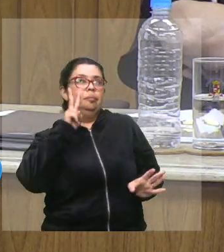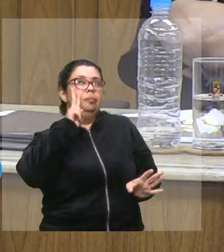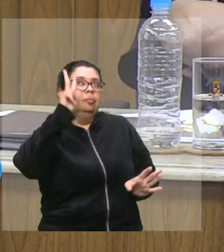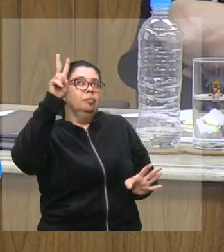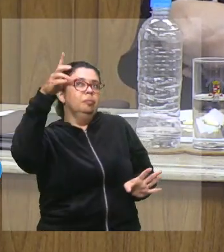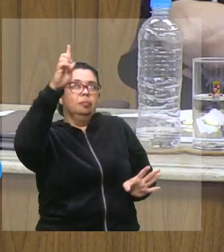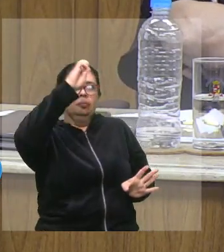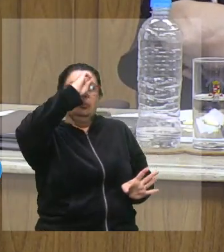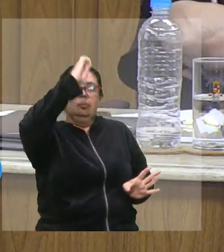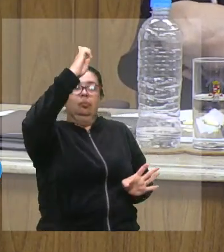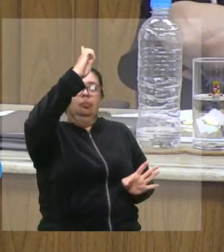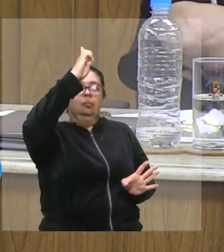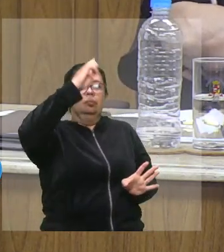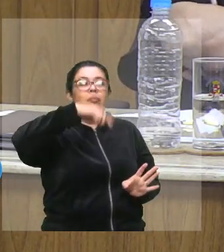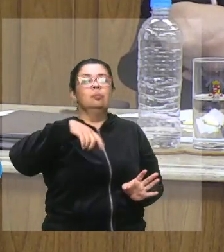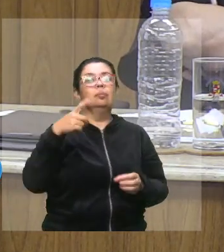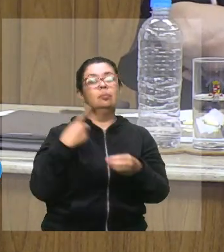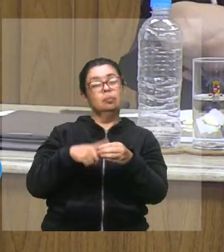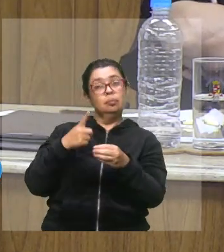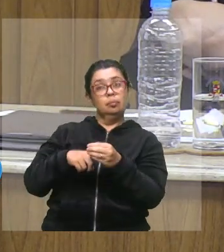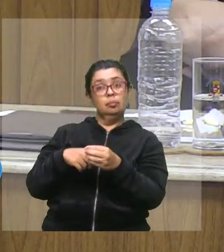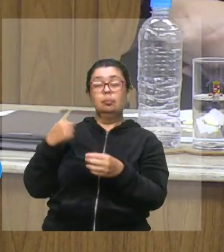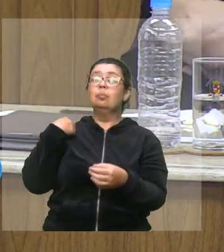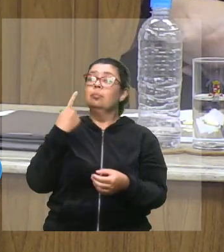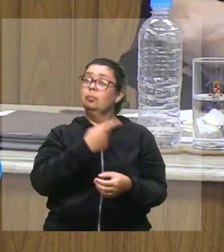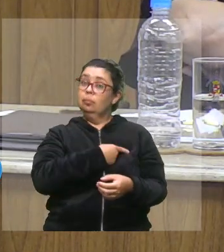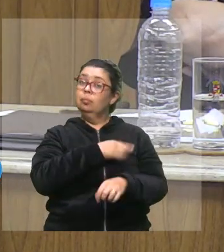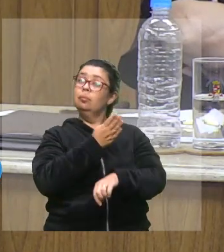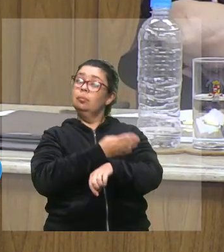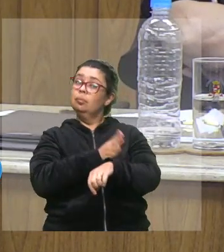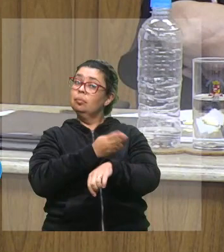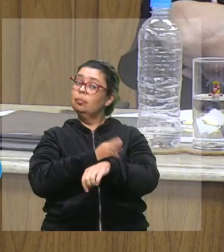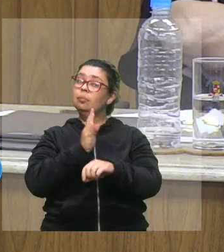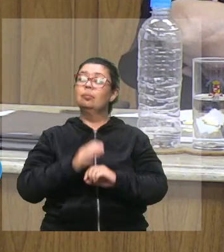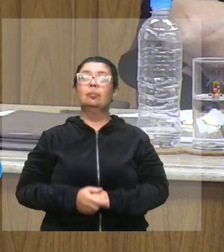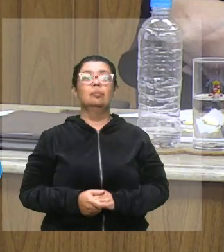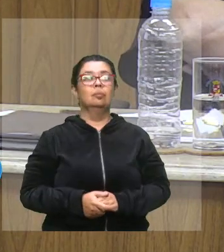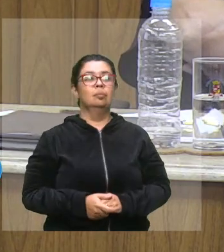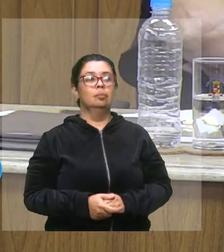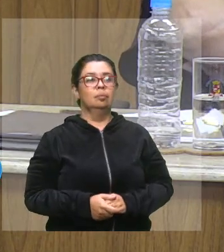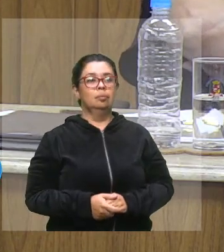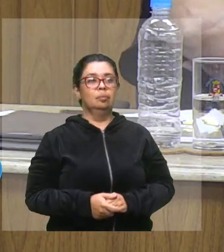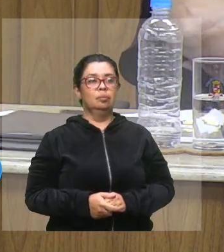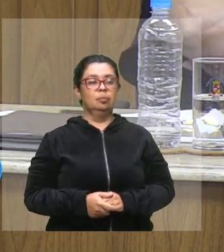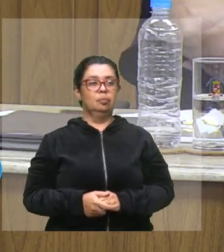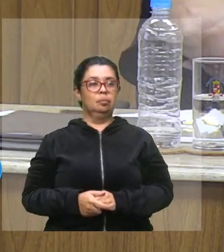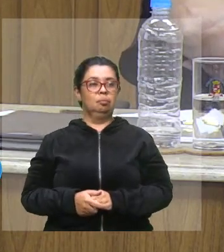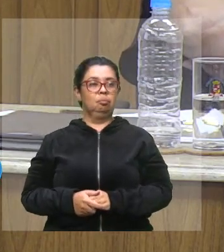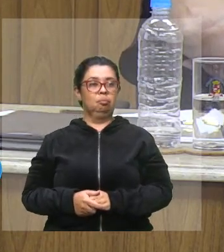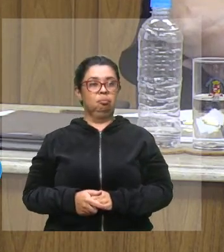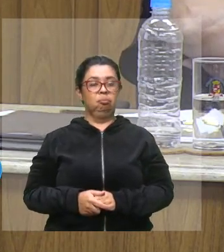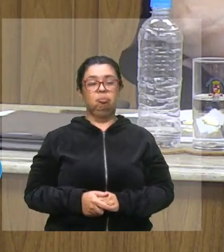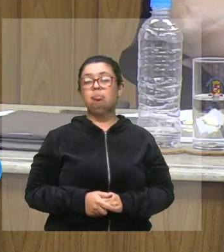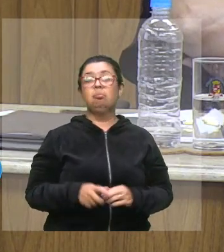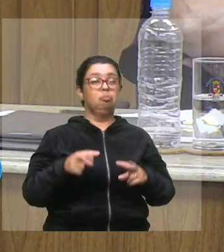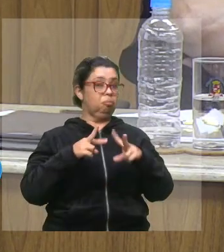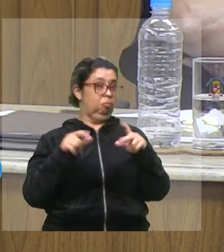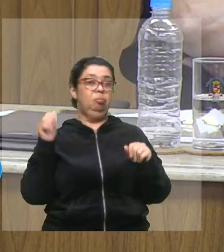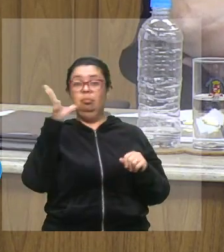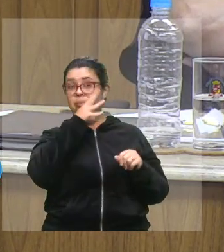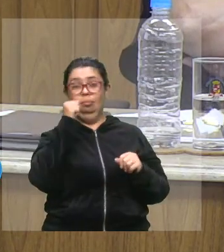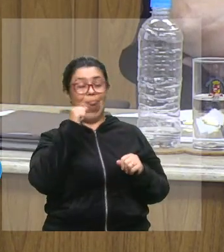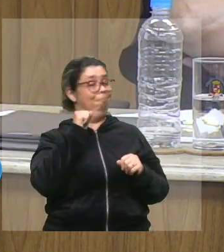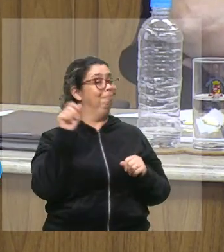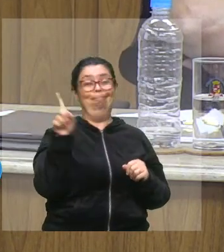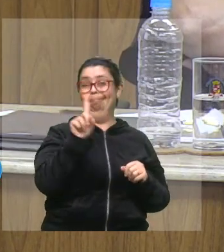de cidade um pouco diferente daquilo que nós estamos acostumados, né? É algo a curto prazo? Não é a curto prazo, isso a gente precisa